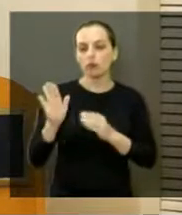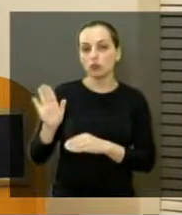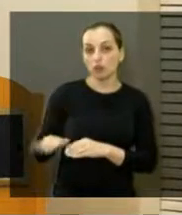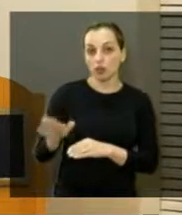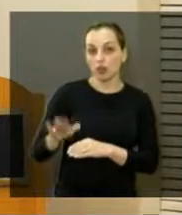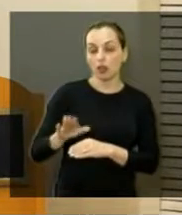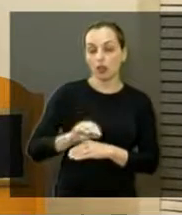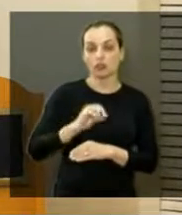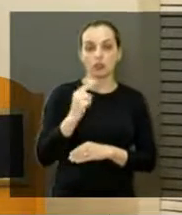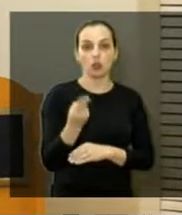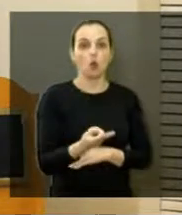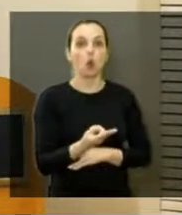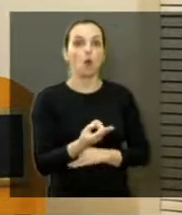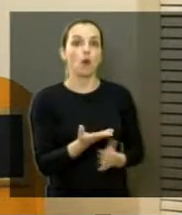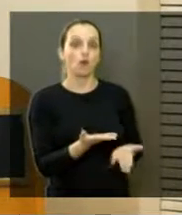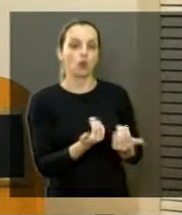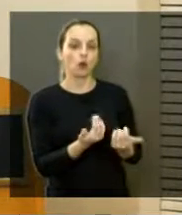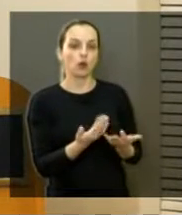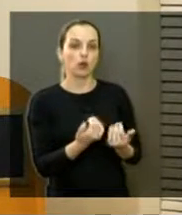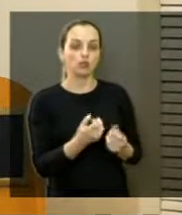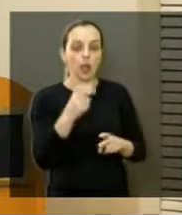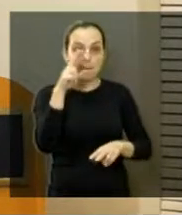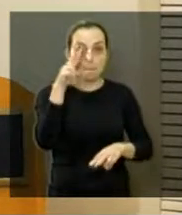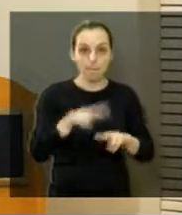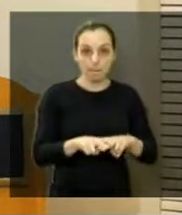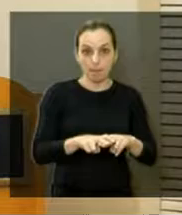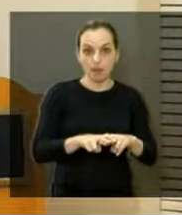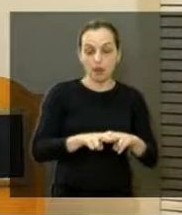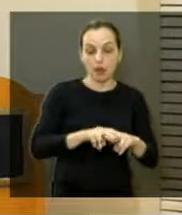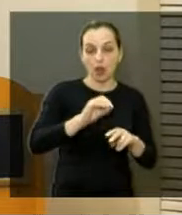Pena, reclusão de 4 a 8 anos e multa.